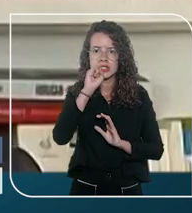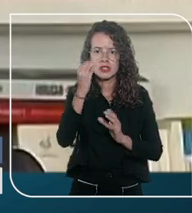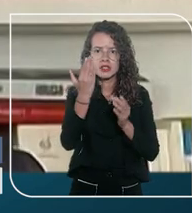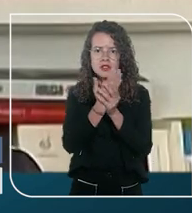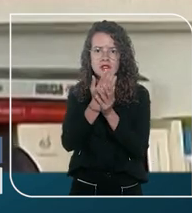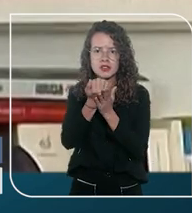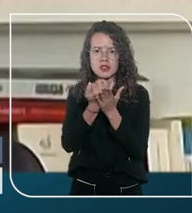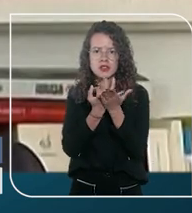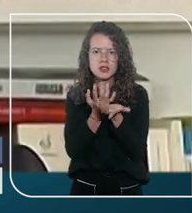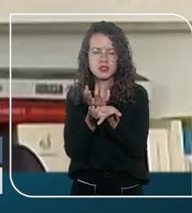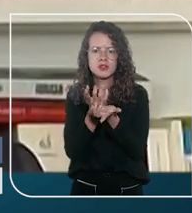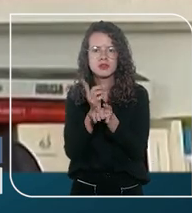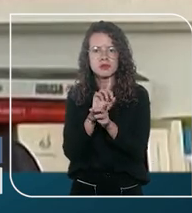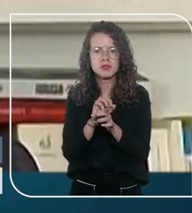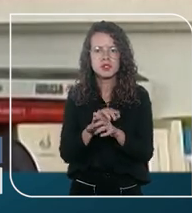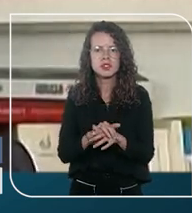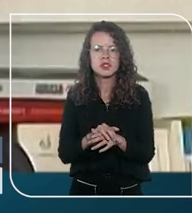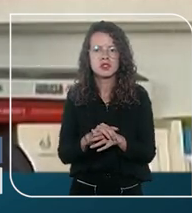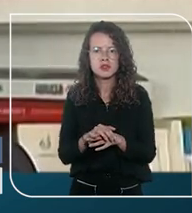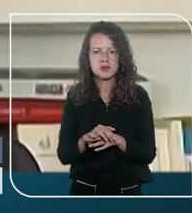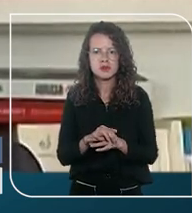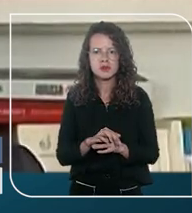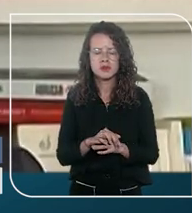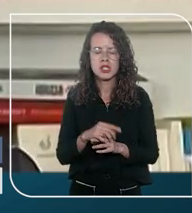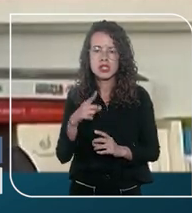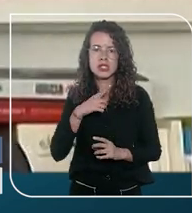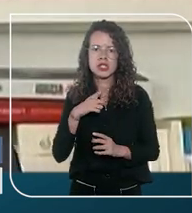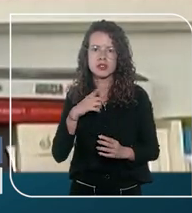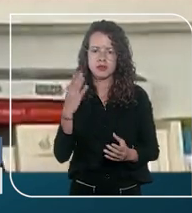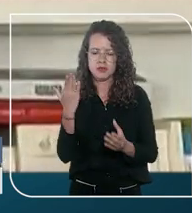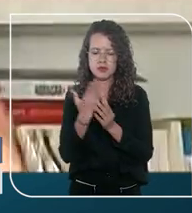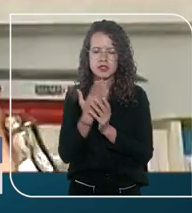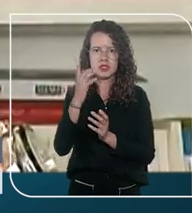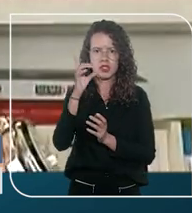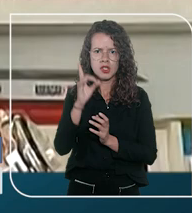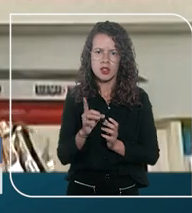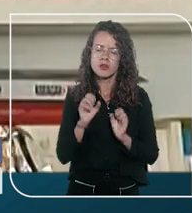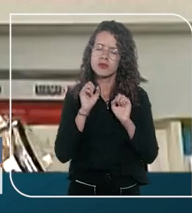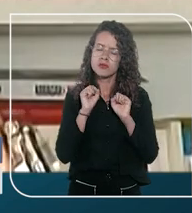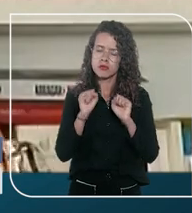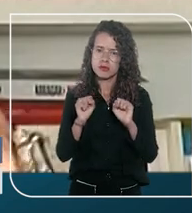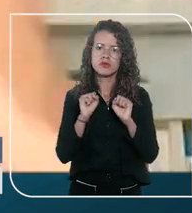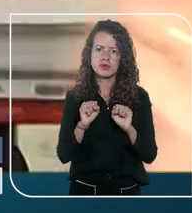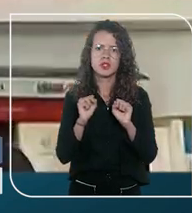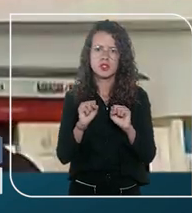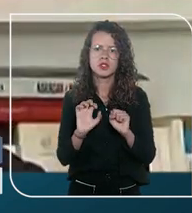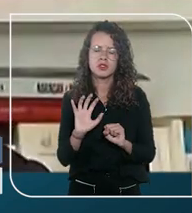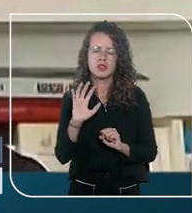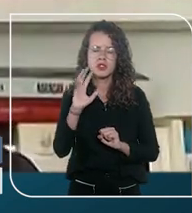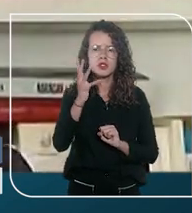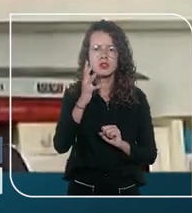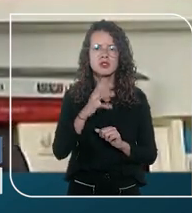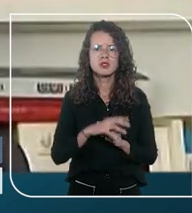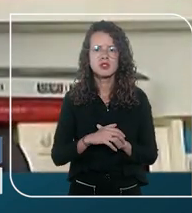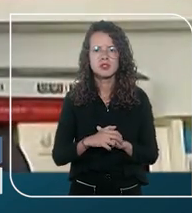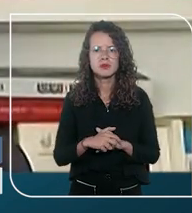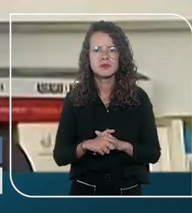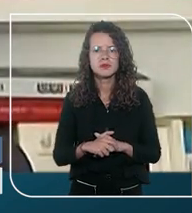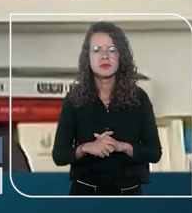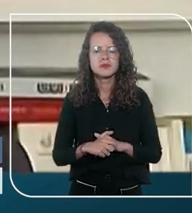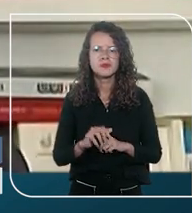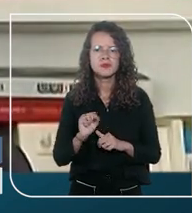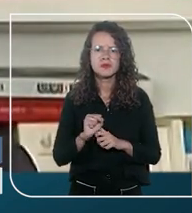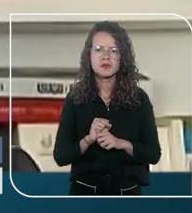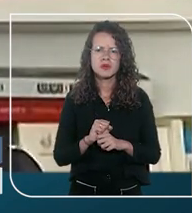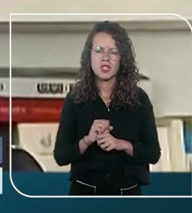de divergência, né, versarem sobre direito processual, porque podem versar também sobre direito material, né, sobre direito processual,